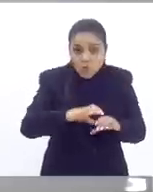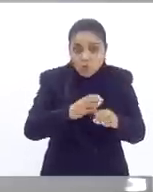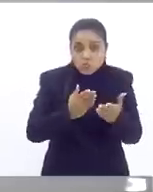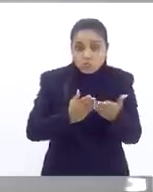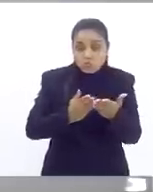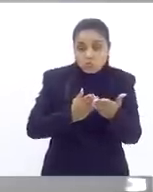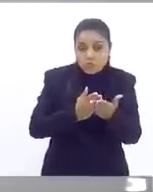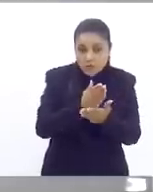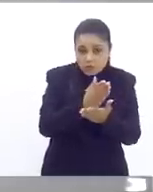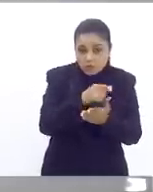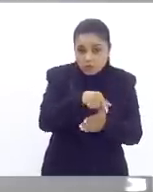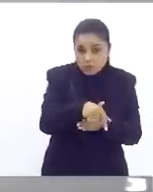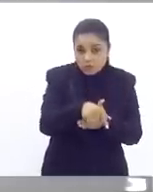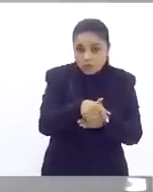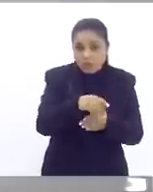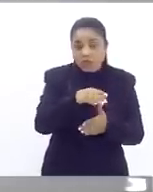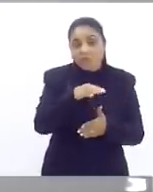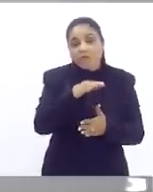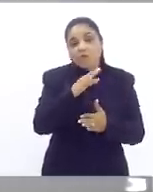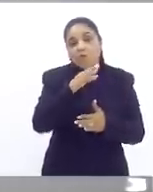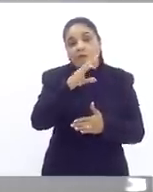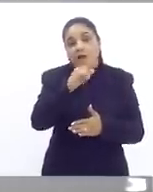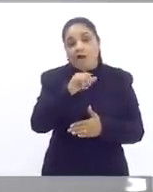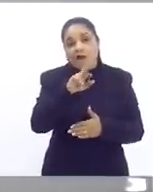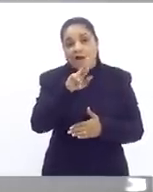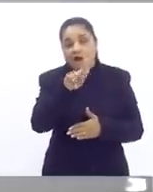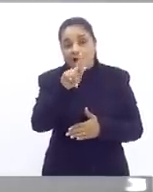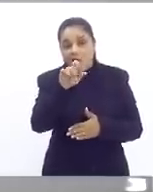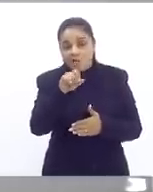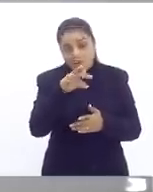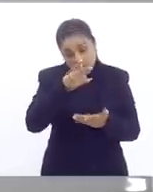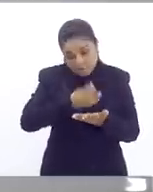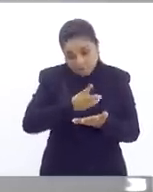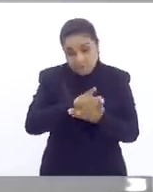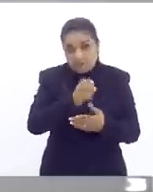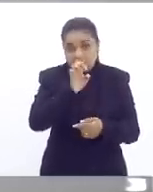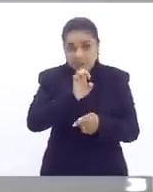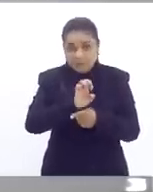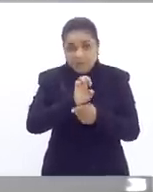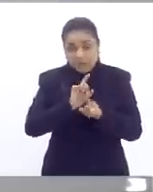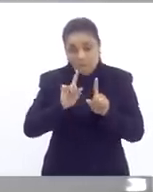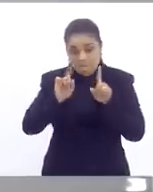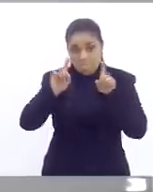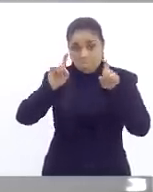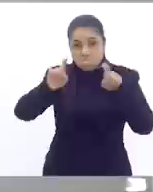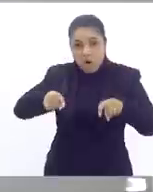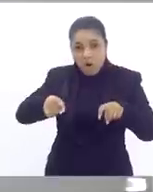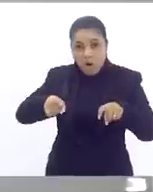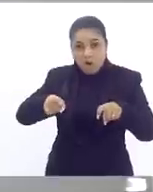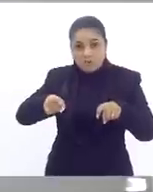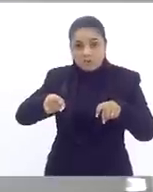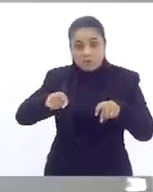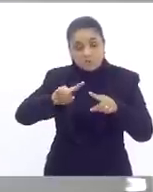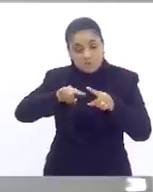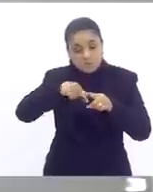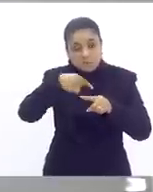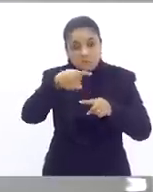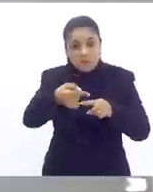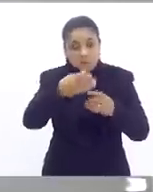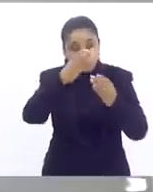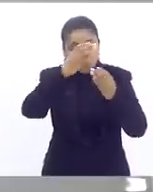passa por uma determinada função nesse mesmo estado tomou posse na data depois do concurso público